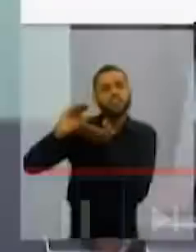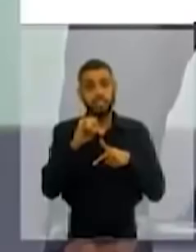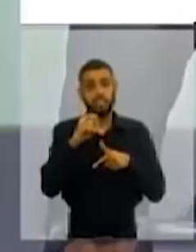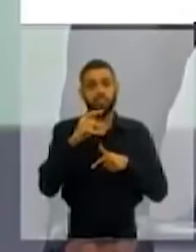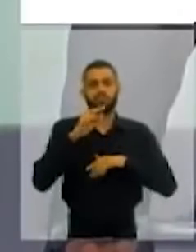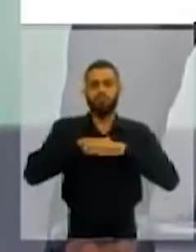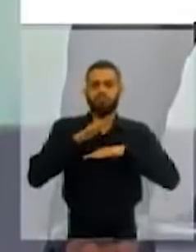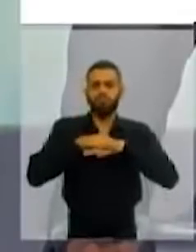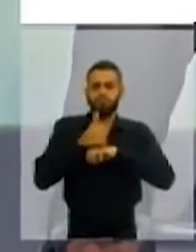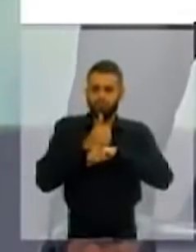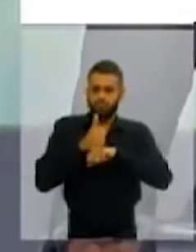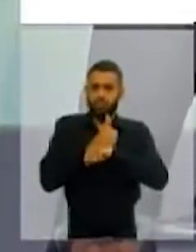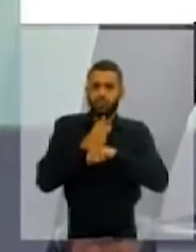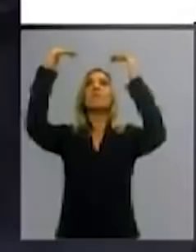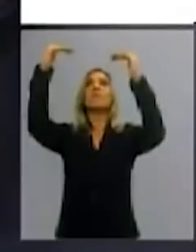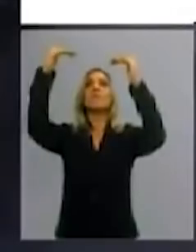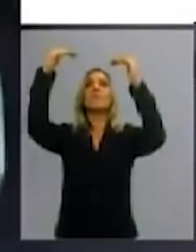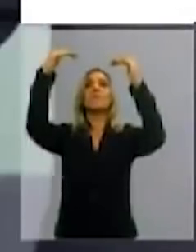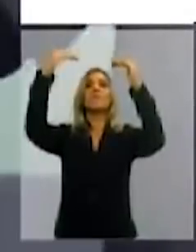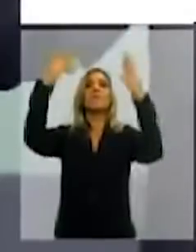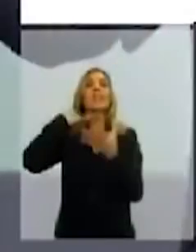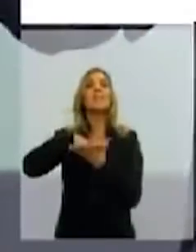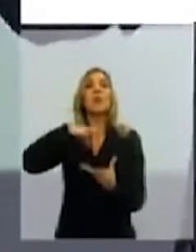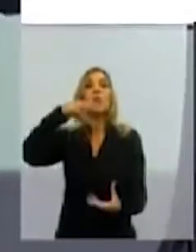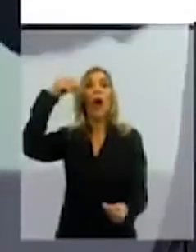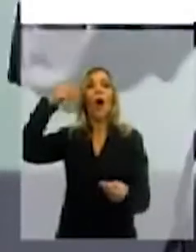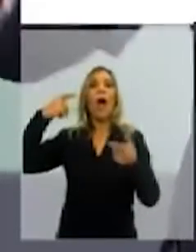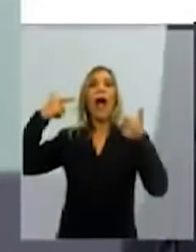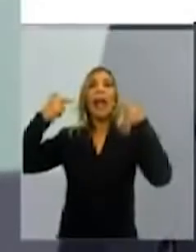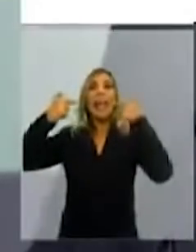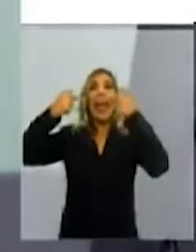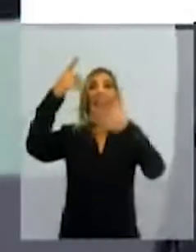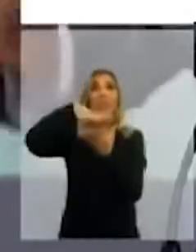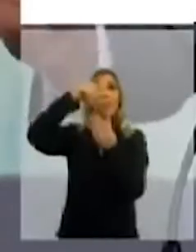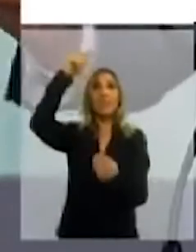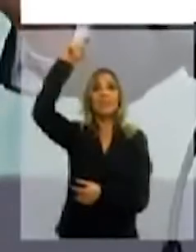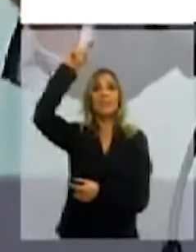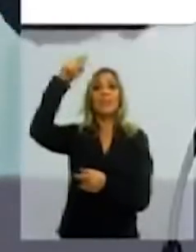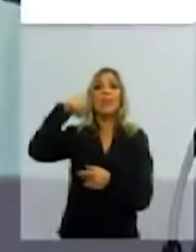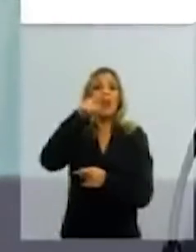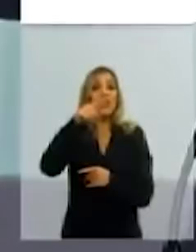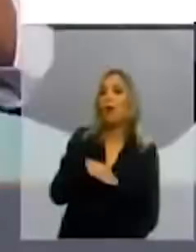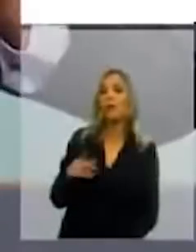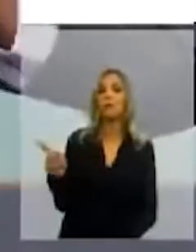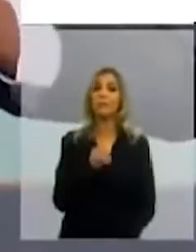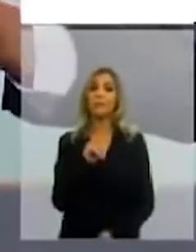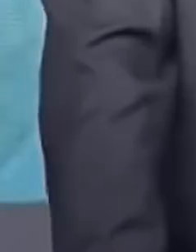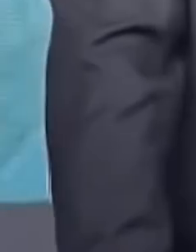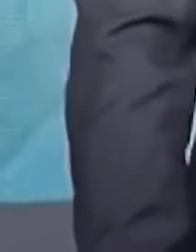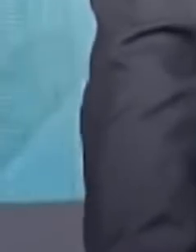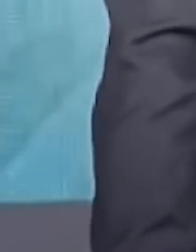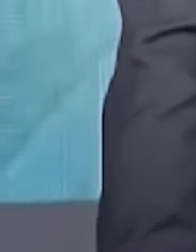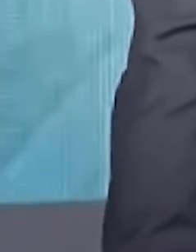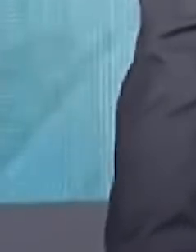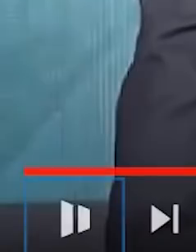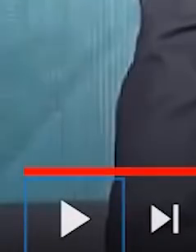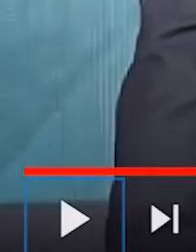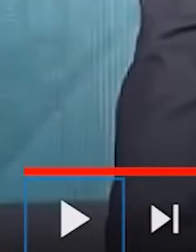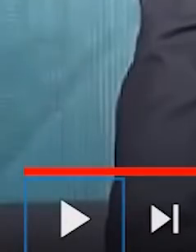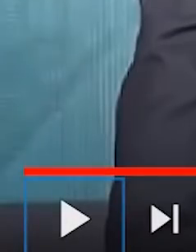Peru, você vai cuidar das nossas fronteiras. Para você vencer o mal, você não retribui o mal com o mal. Você retribui com o mal. Vocês